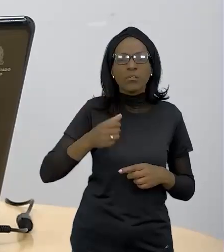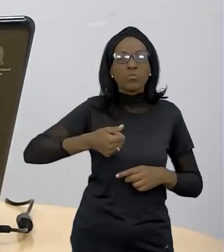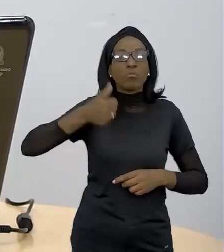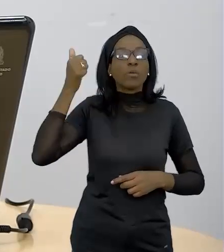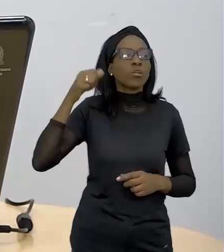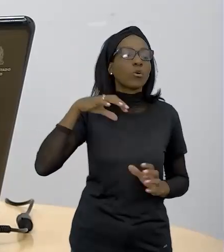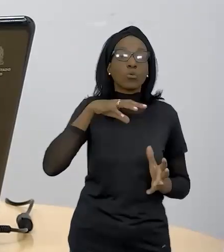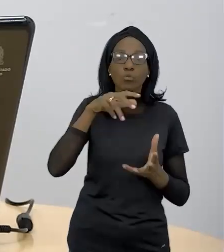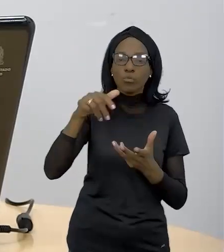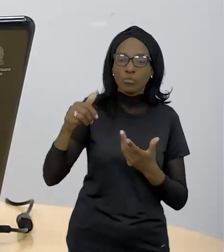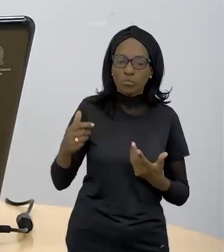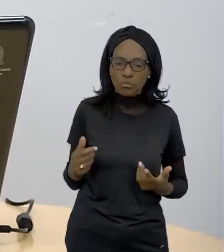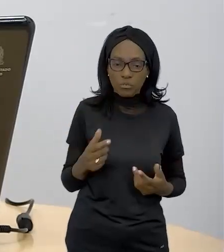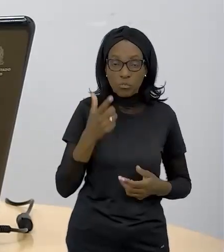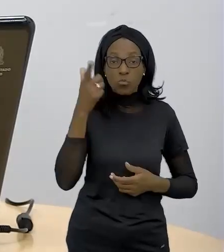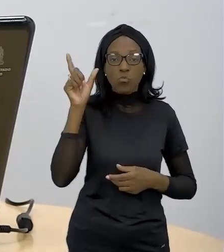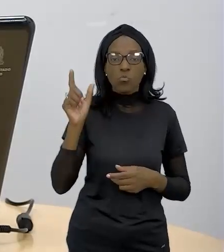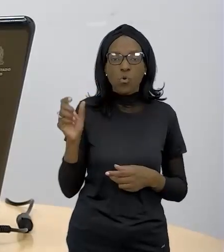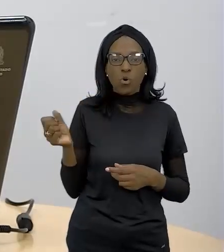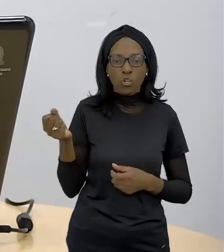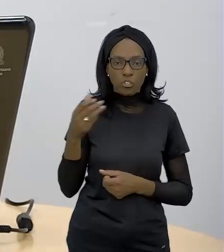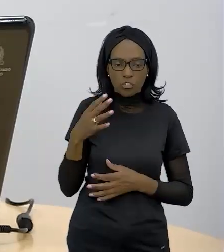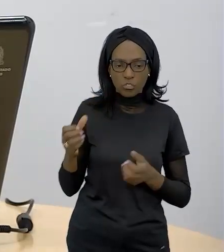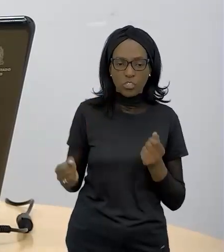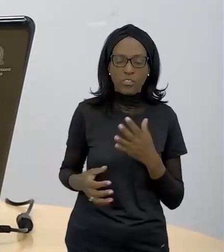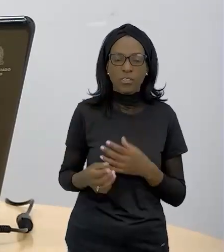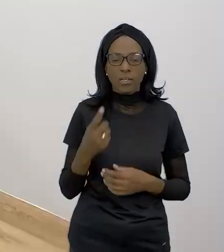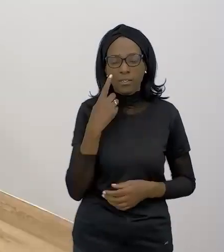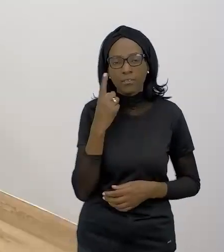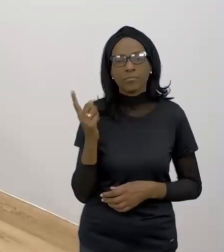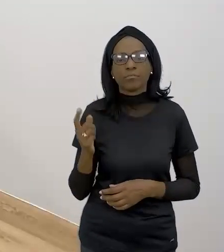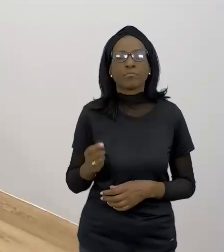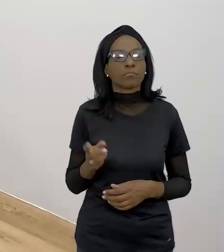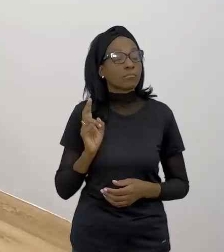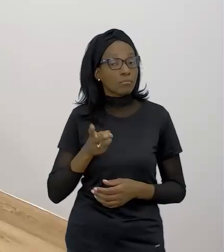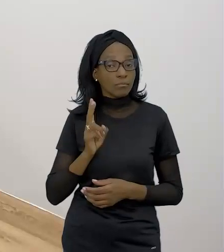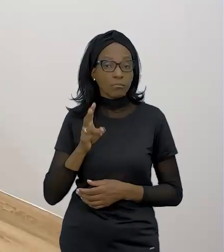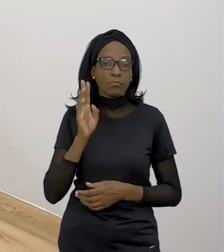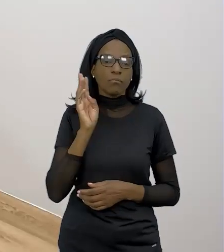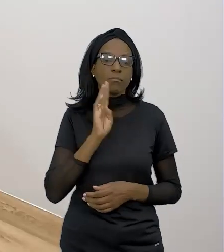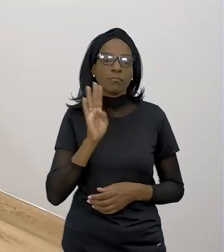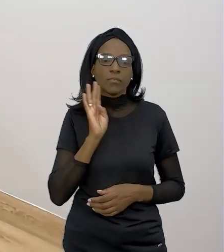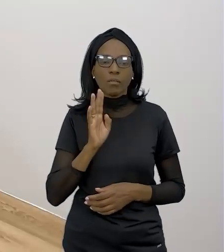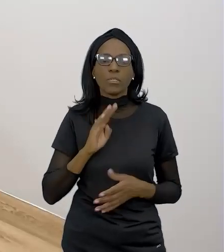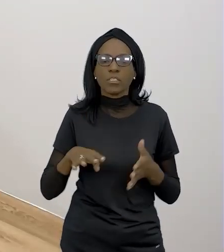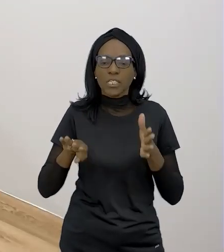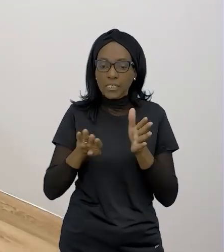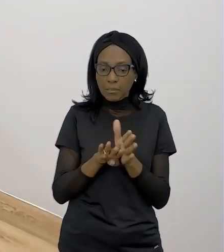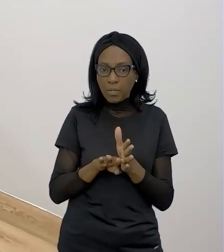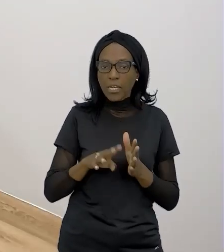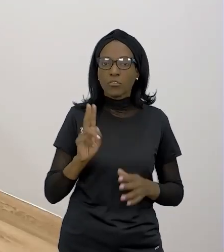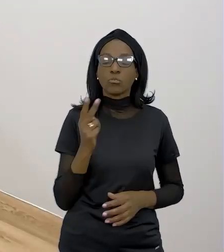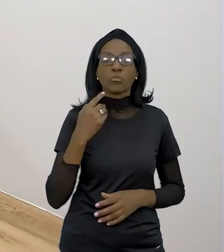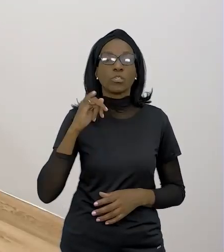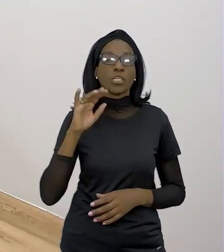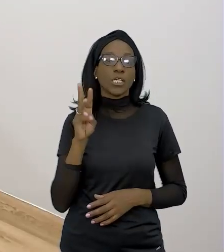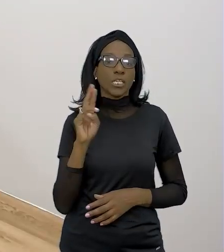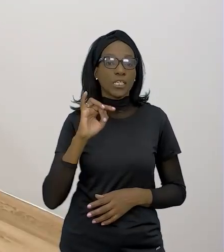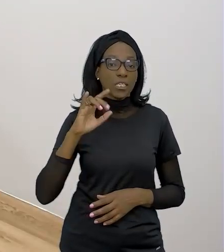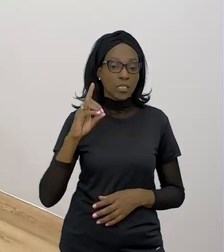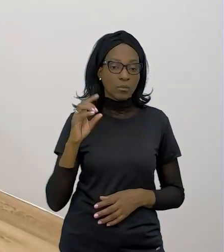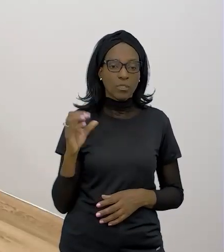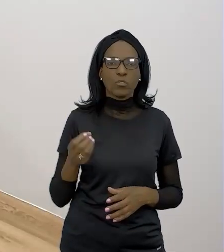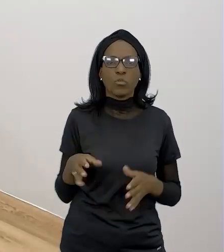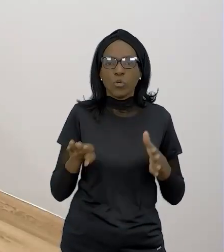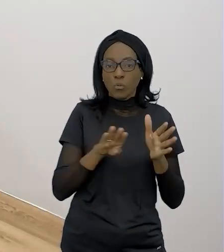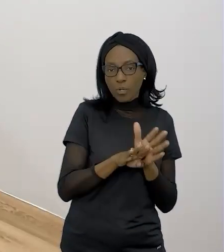Tá? Vamos para o próximo slide. Então, e sempre lembrando que, assim, né, no sistema híbrido, na metodologia